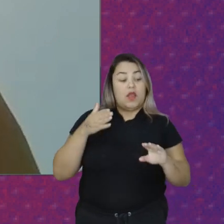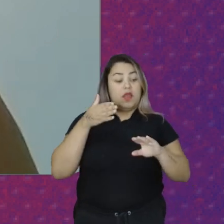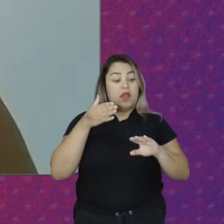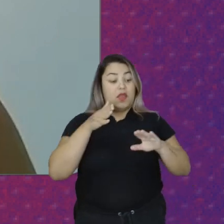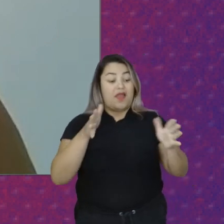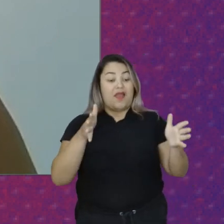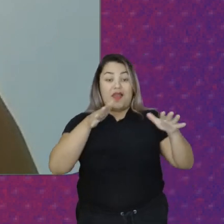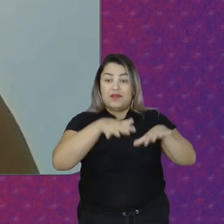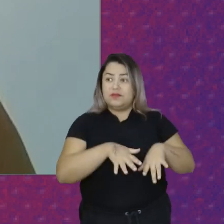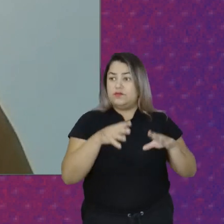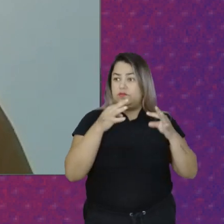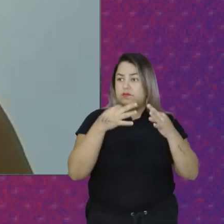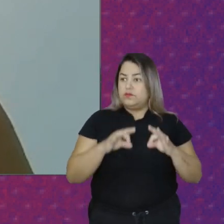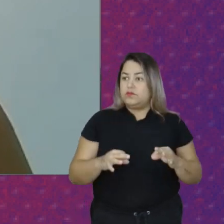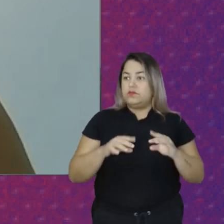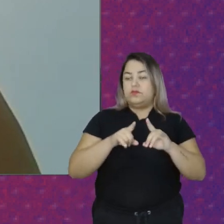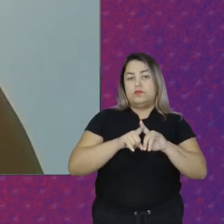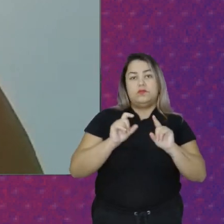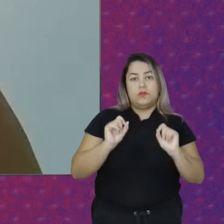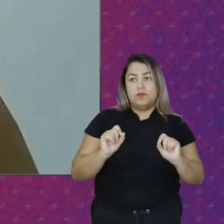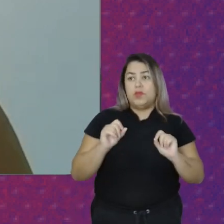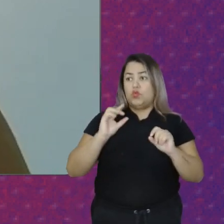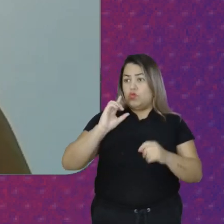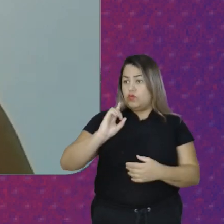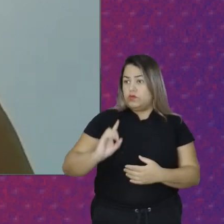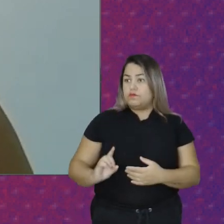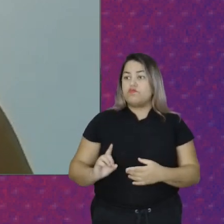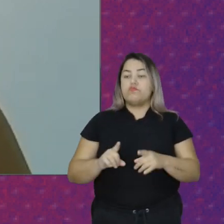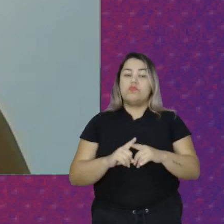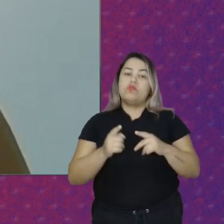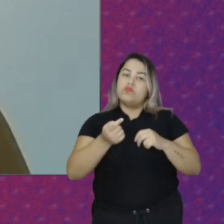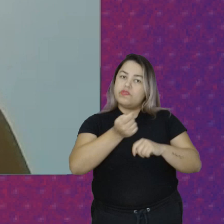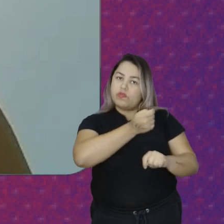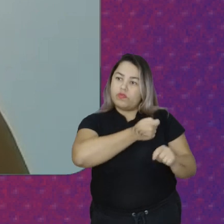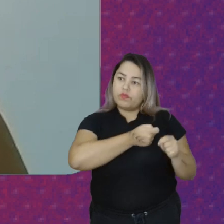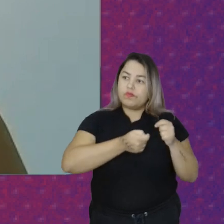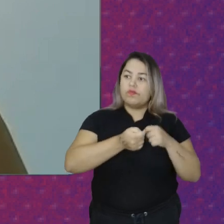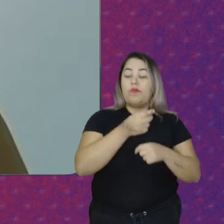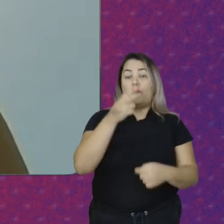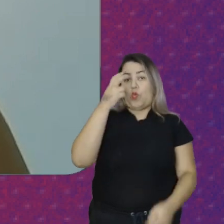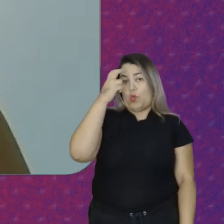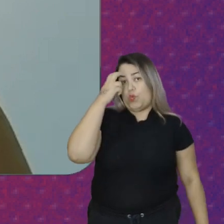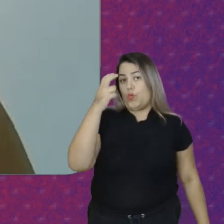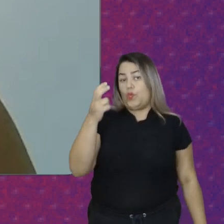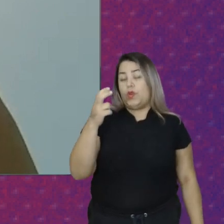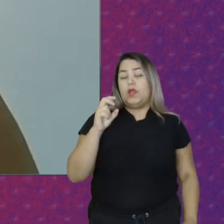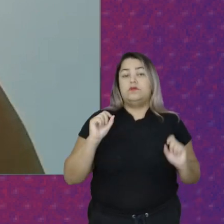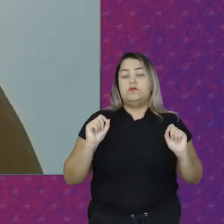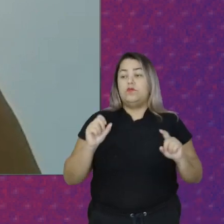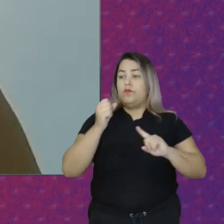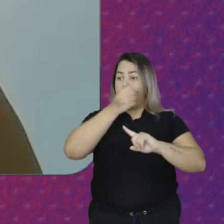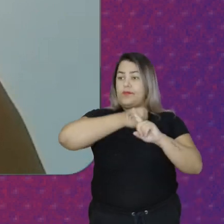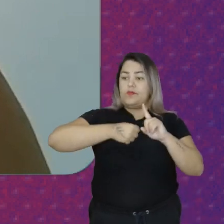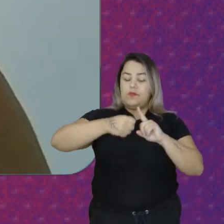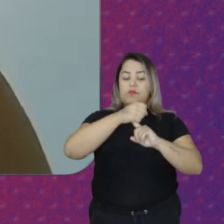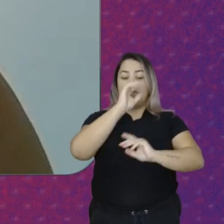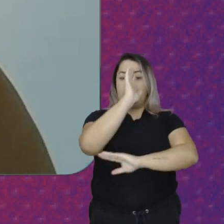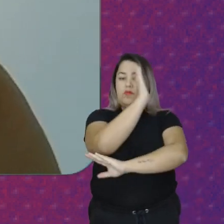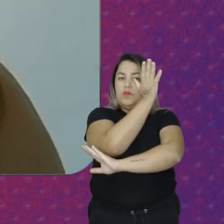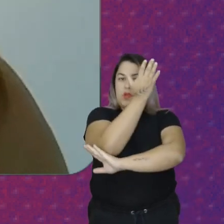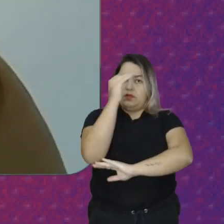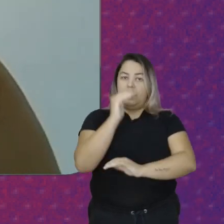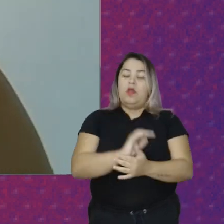acessibilidade e tecnologias assistivas e direitos econômicos, culturais, sociais e